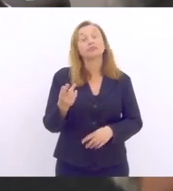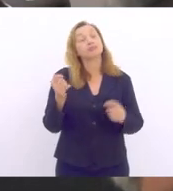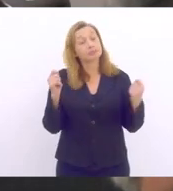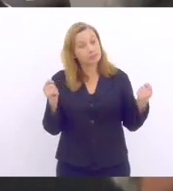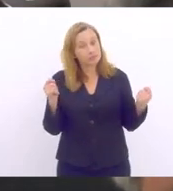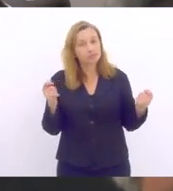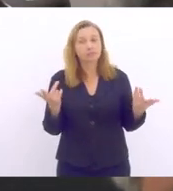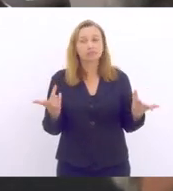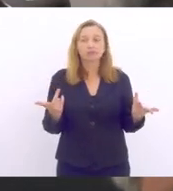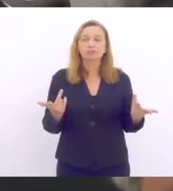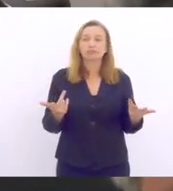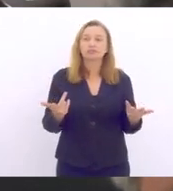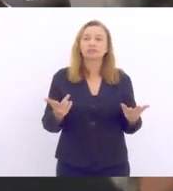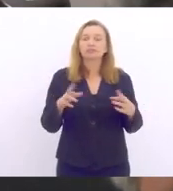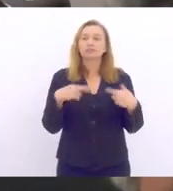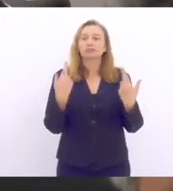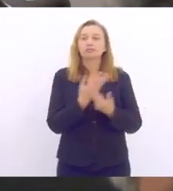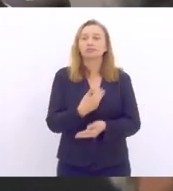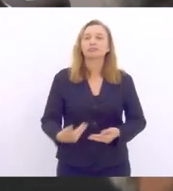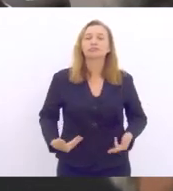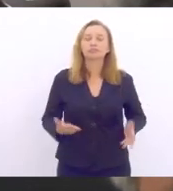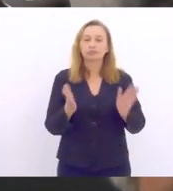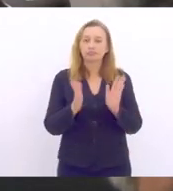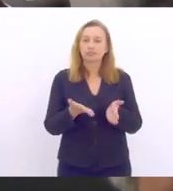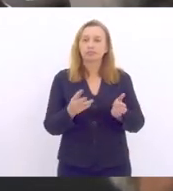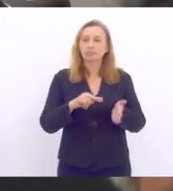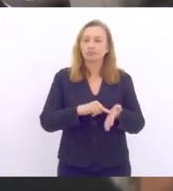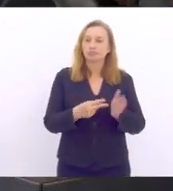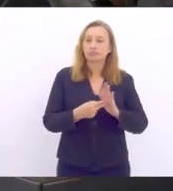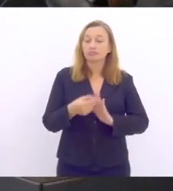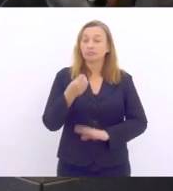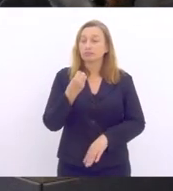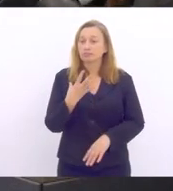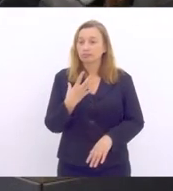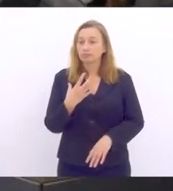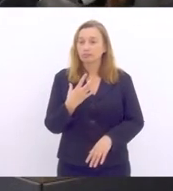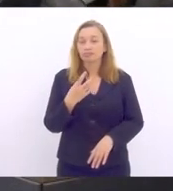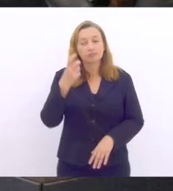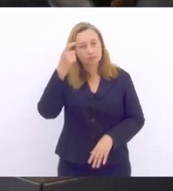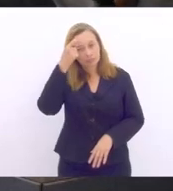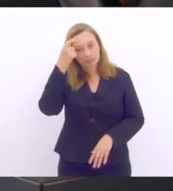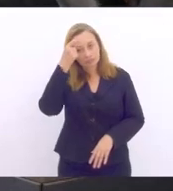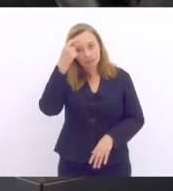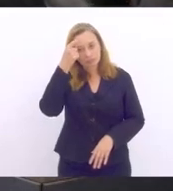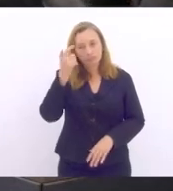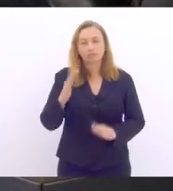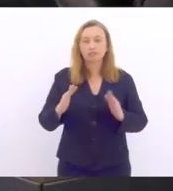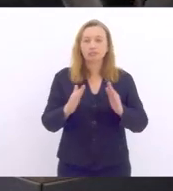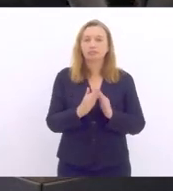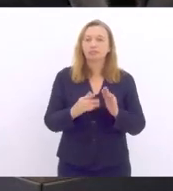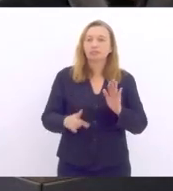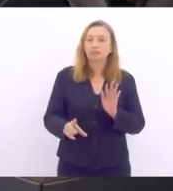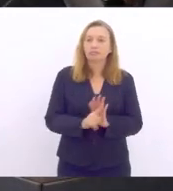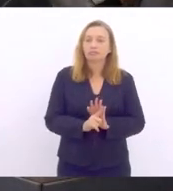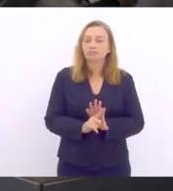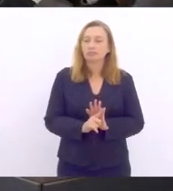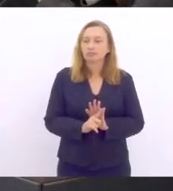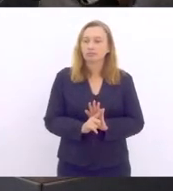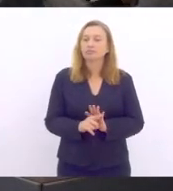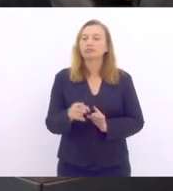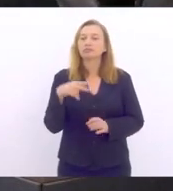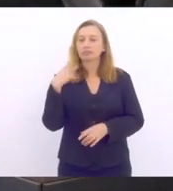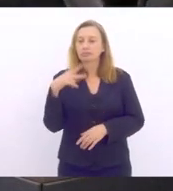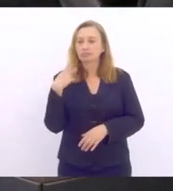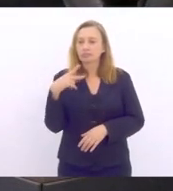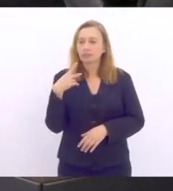que essa audiência pública de hoje possa significar uma busca de um consenso, né? A Casa Legislativa, como casa